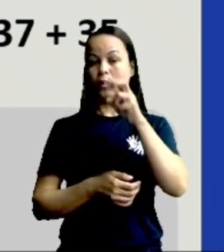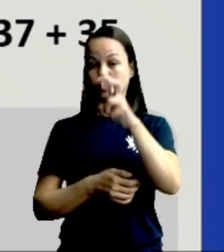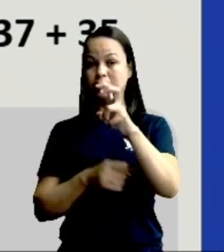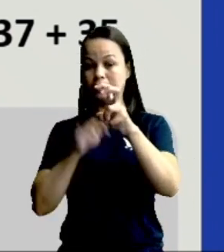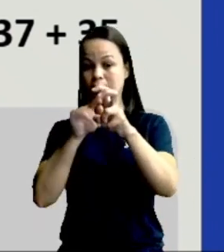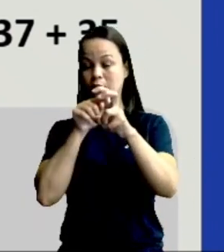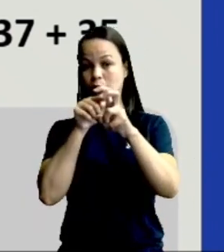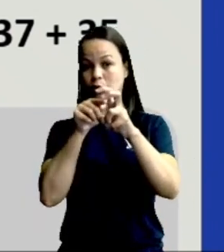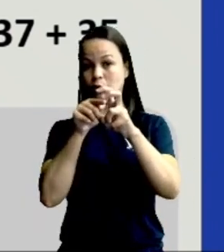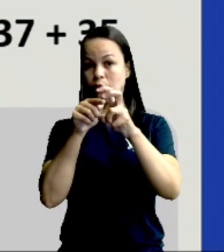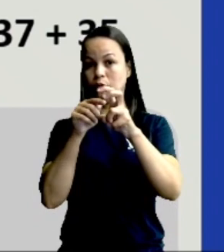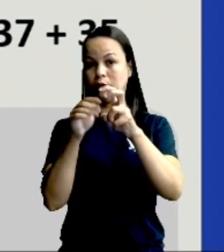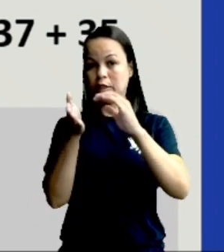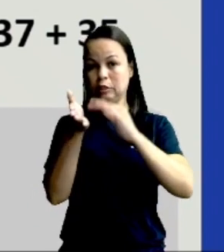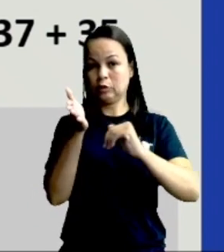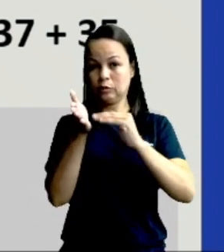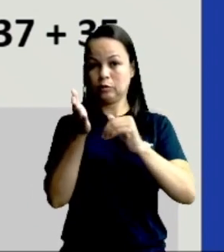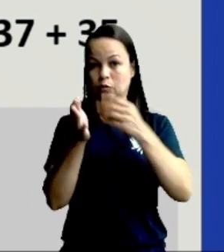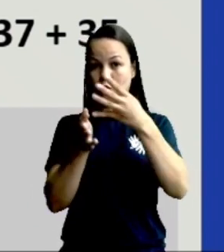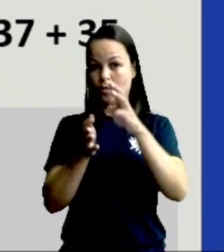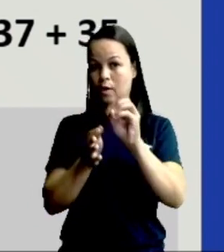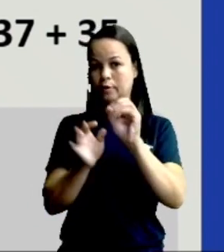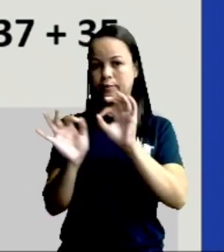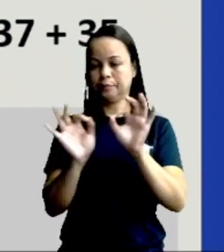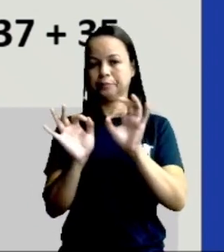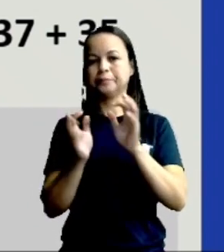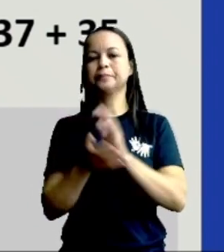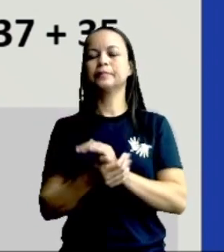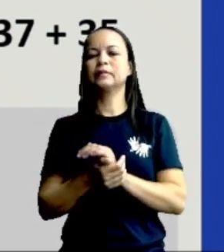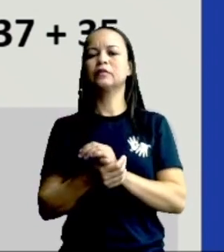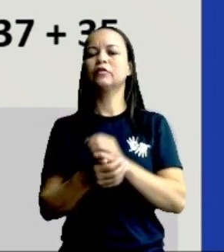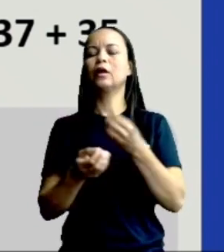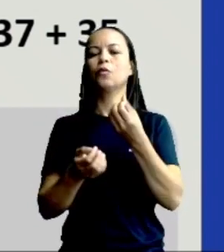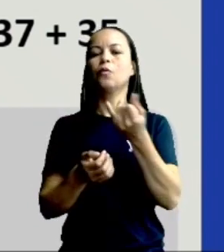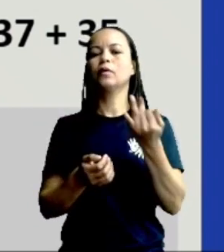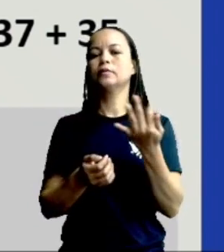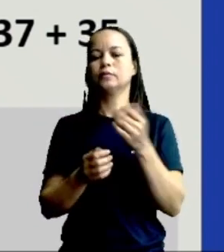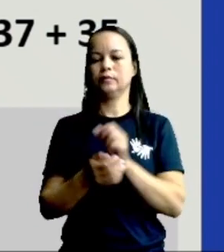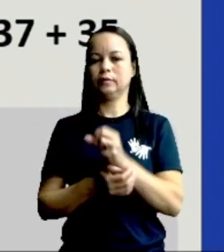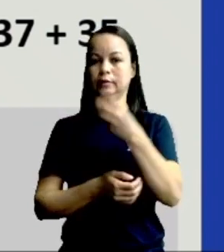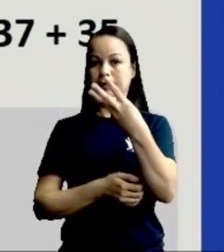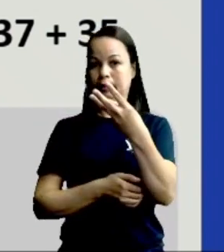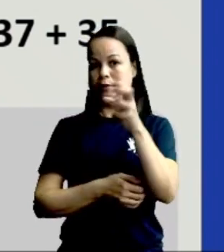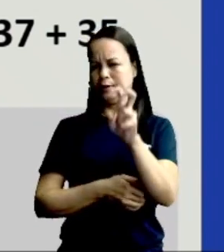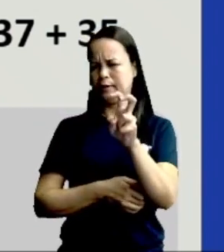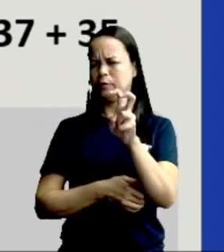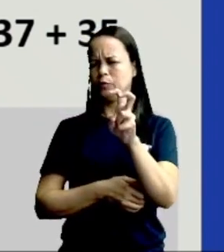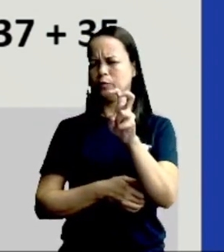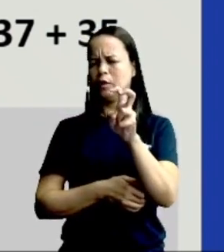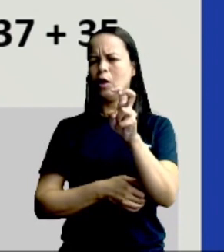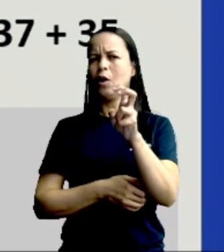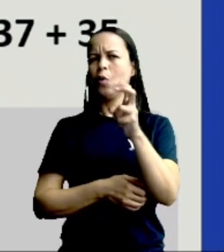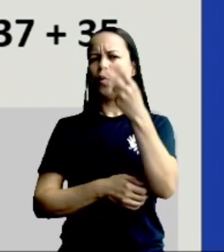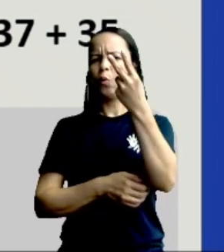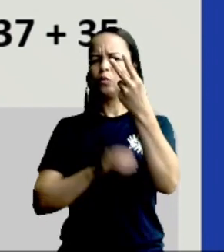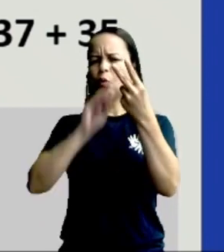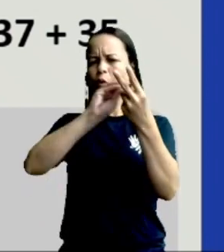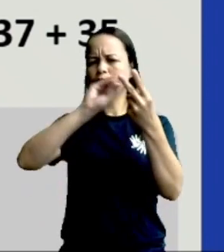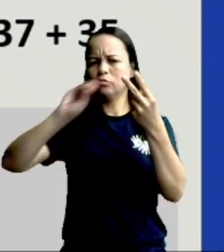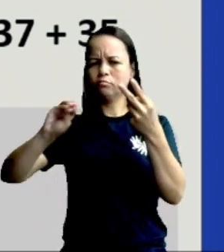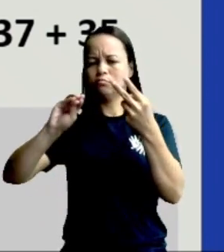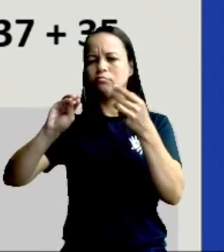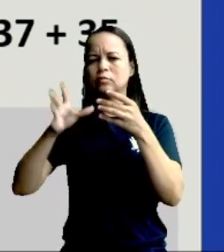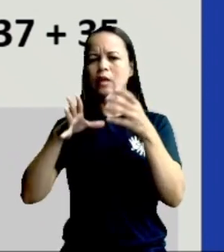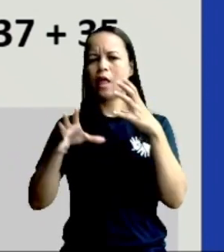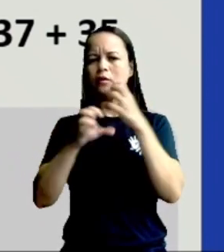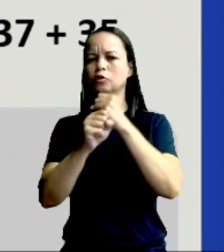5 que sobrou, que eu não subtraí, do 40. Vamos lá, vai ficar quanto? 35. Aquele 2 que a gente separou, soma